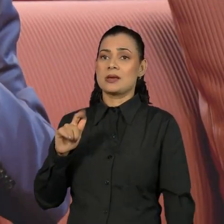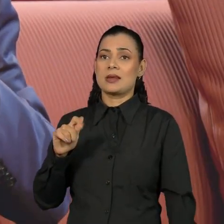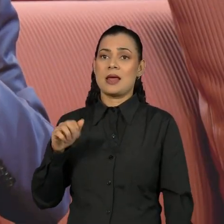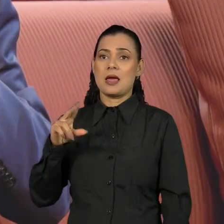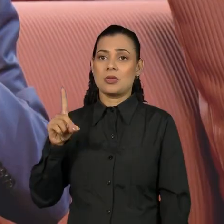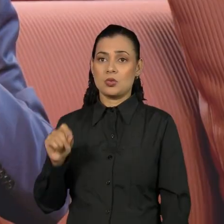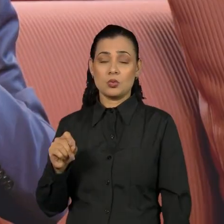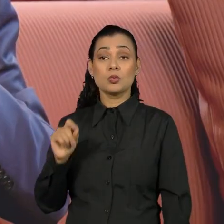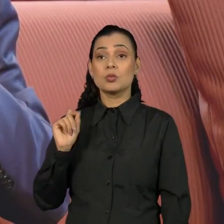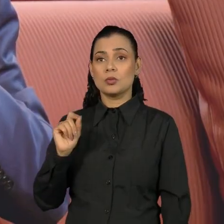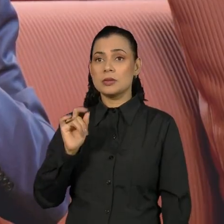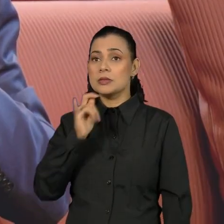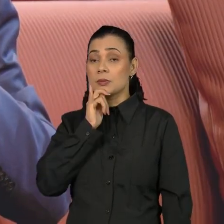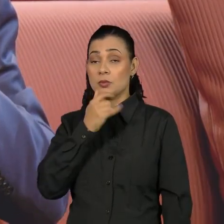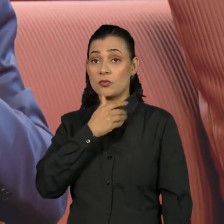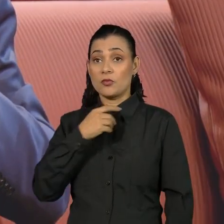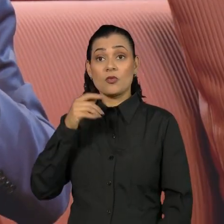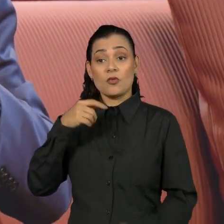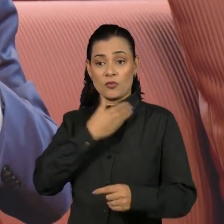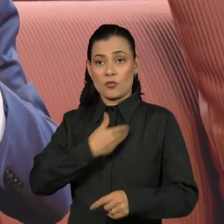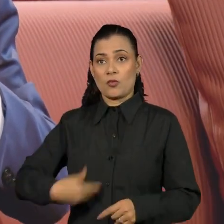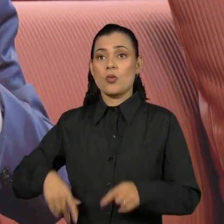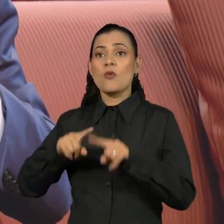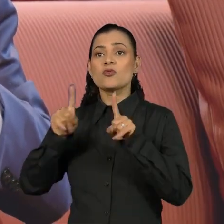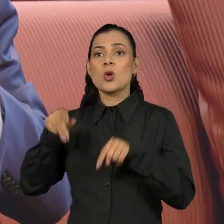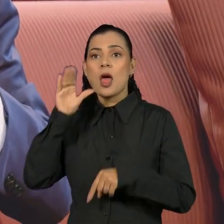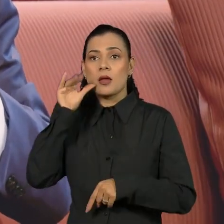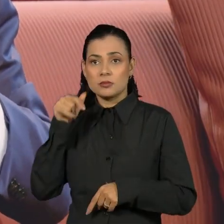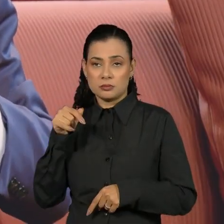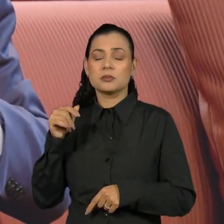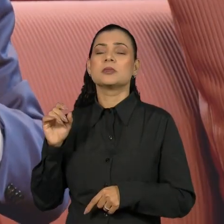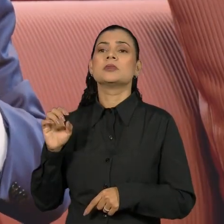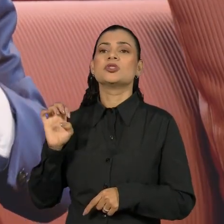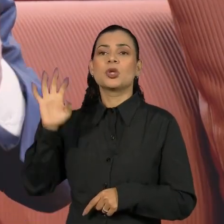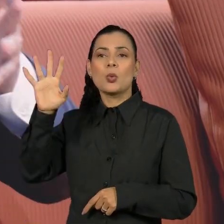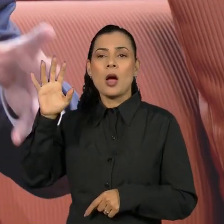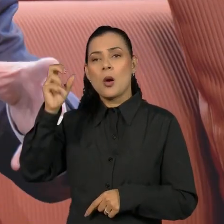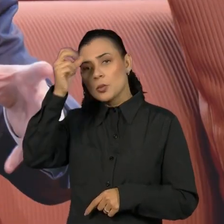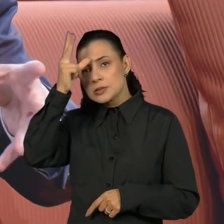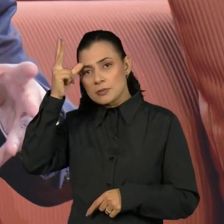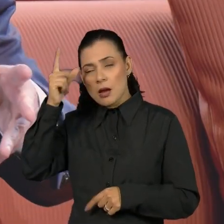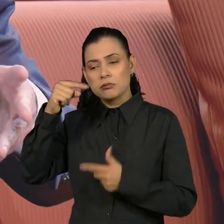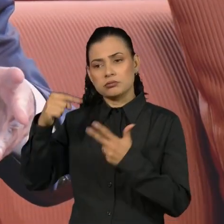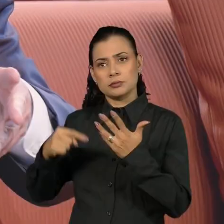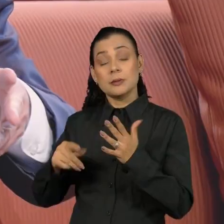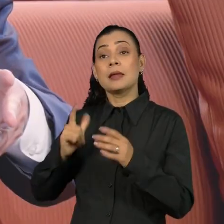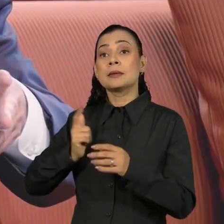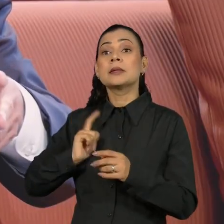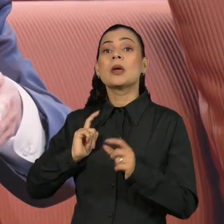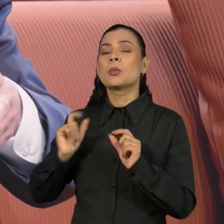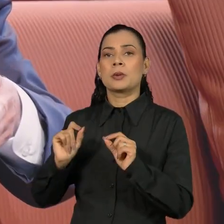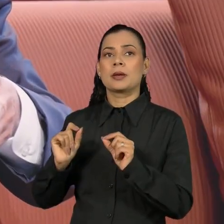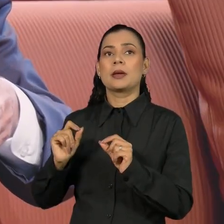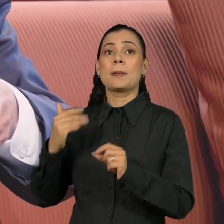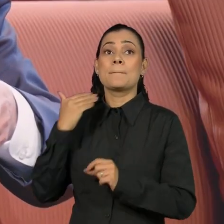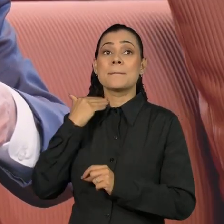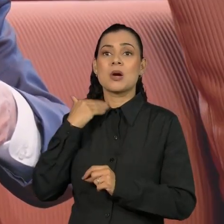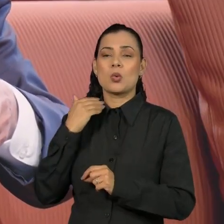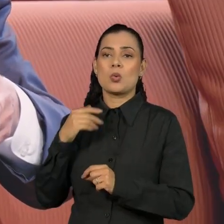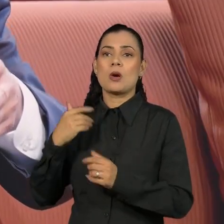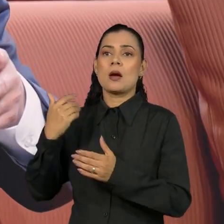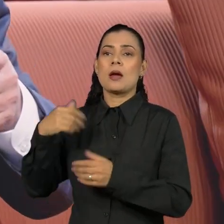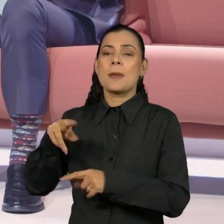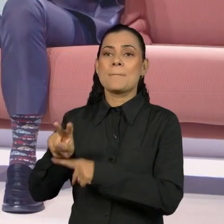O funcionário do governo público, municipal, estadual e federal, ele tinha um acesso ao crédito no banco mais